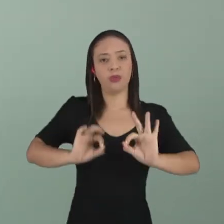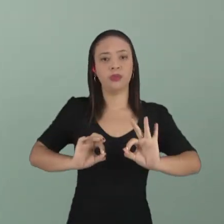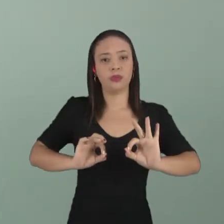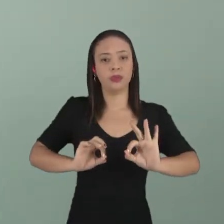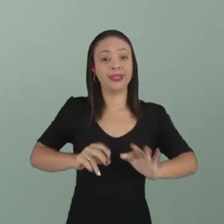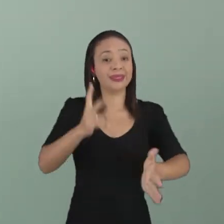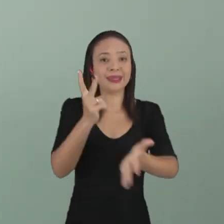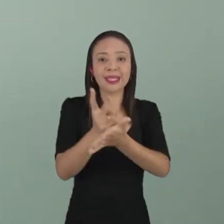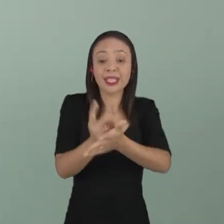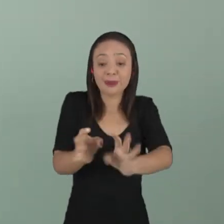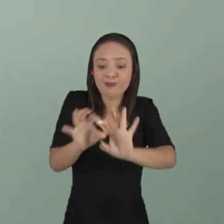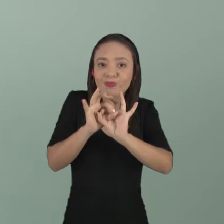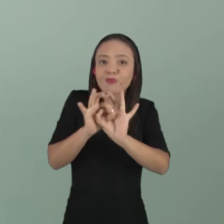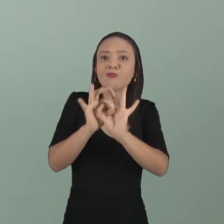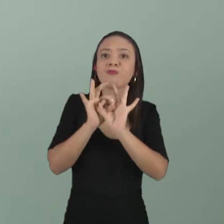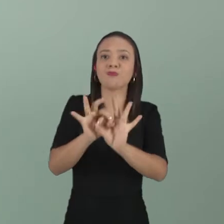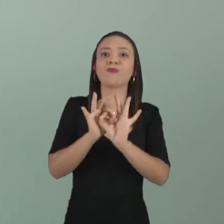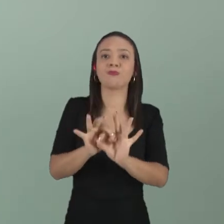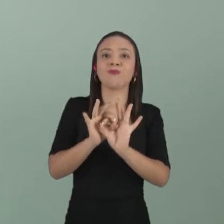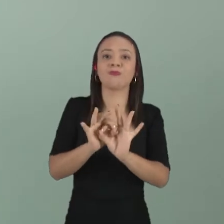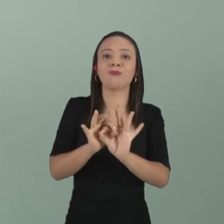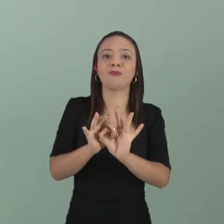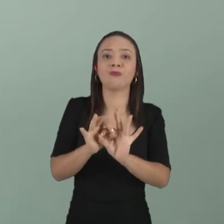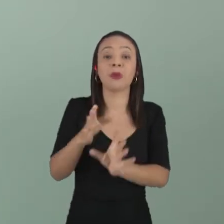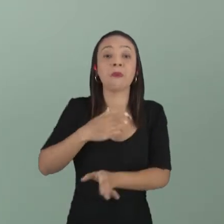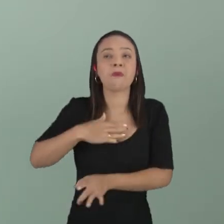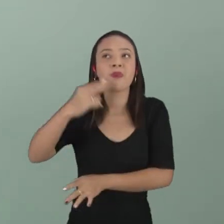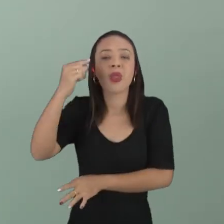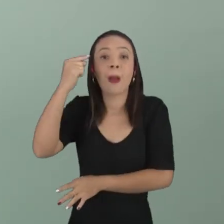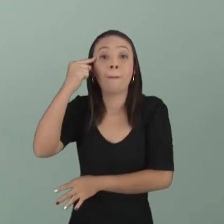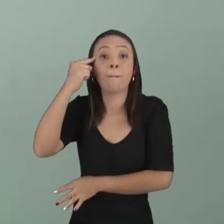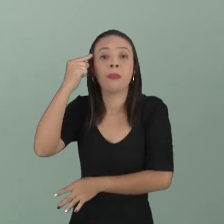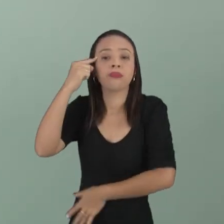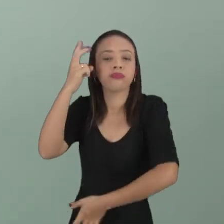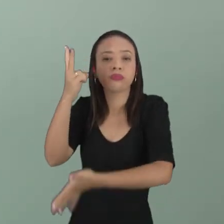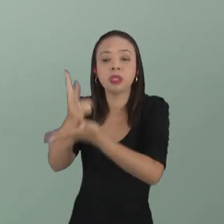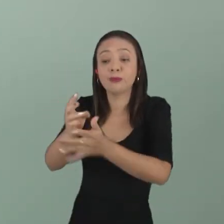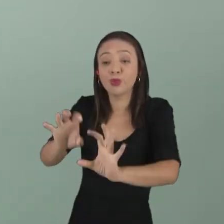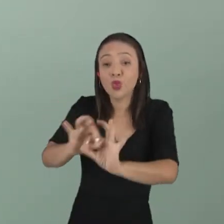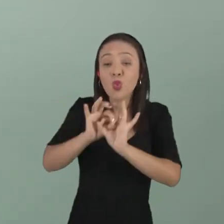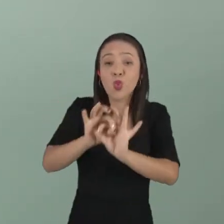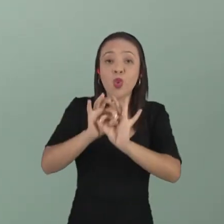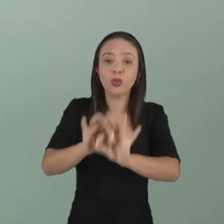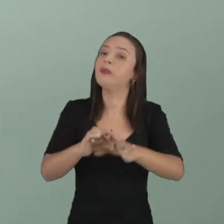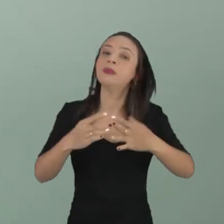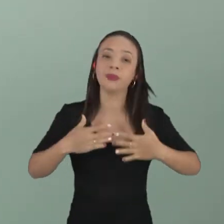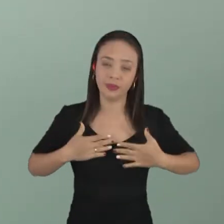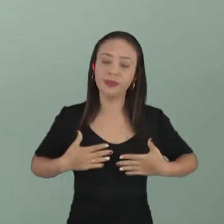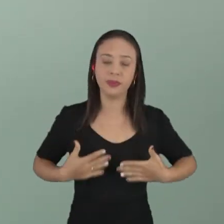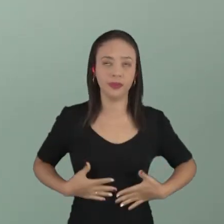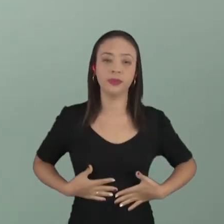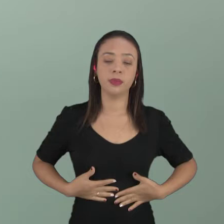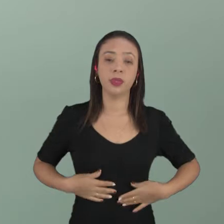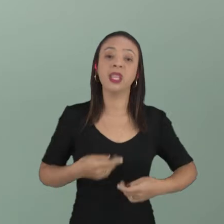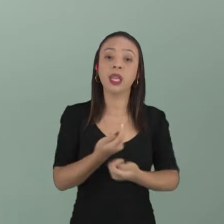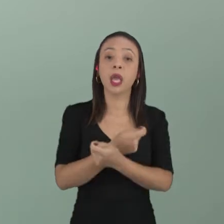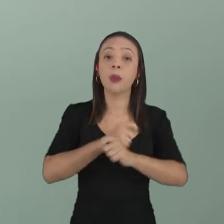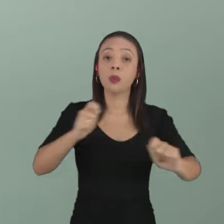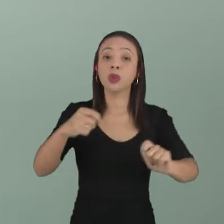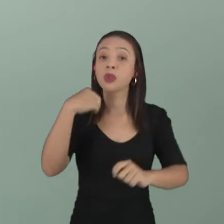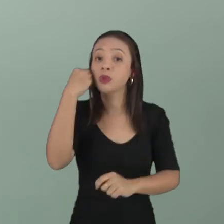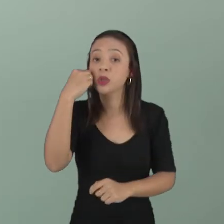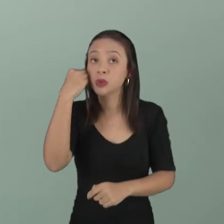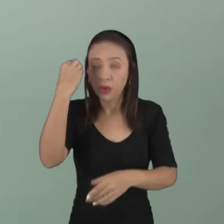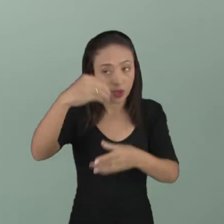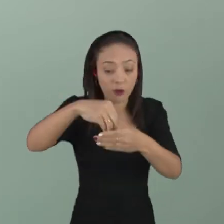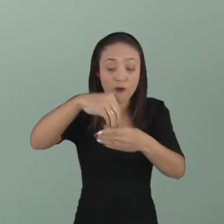forma alguma separados. A minha mente, ela não está separada do meu corpo. Eu não tenho como experienciar e